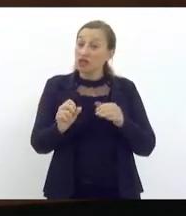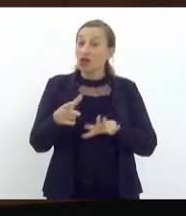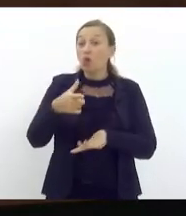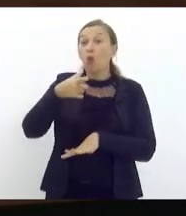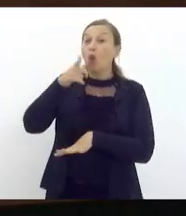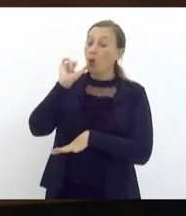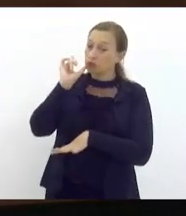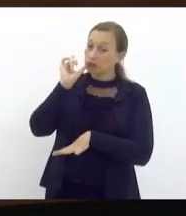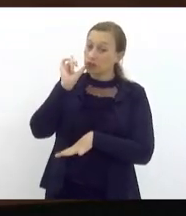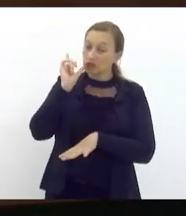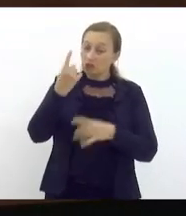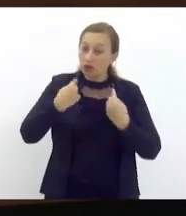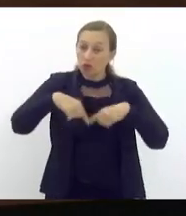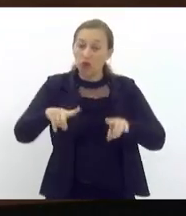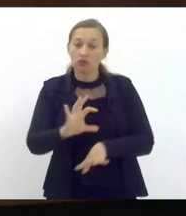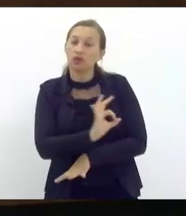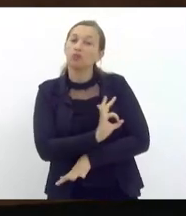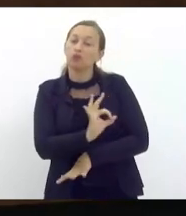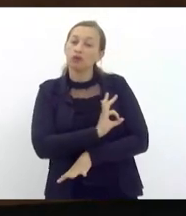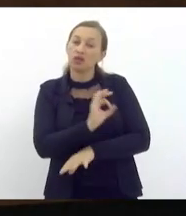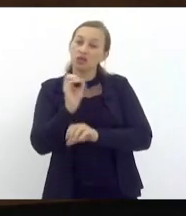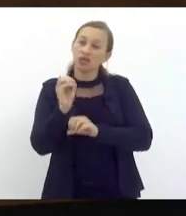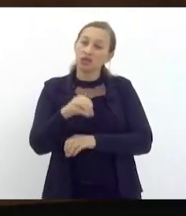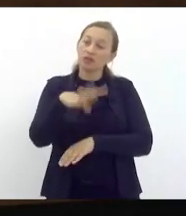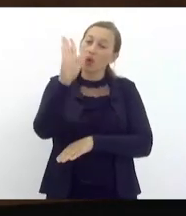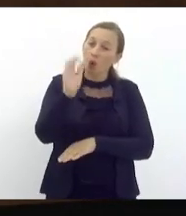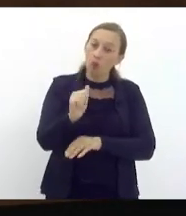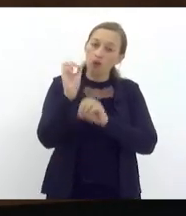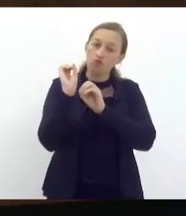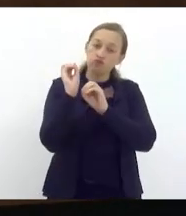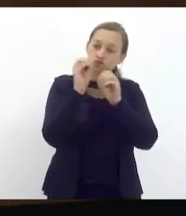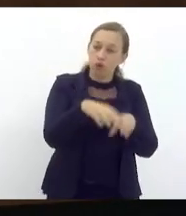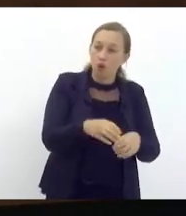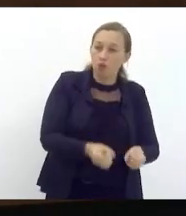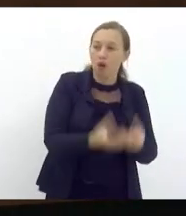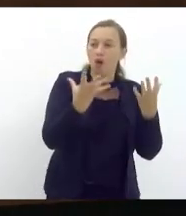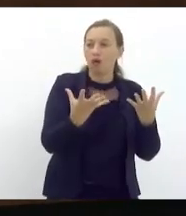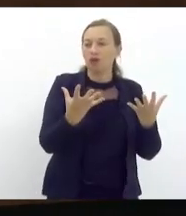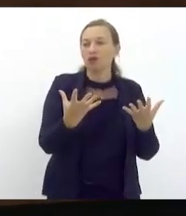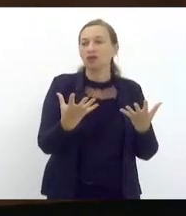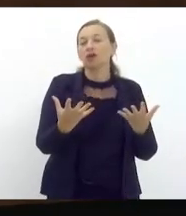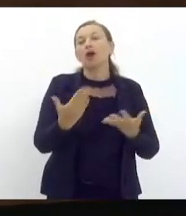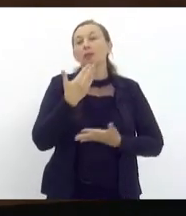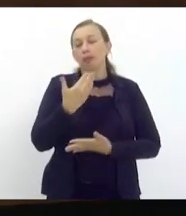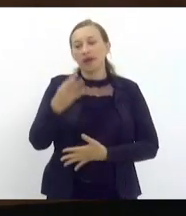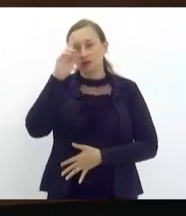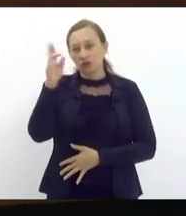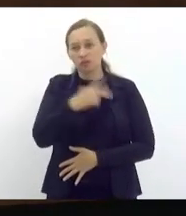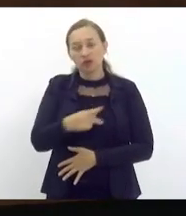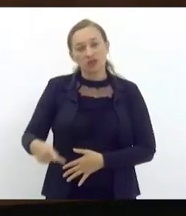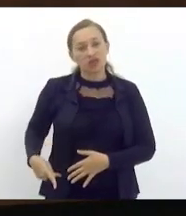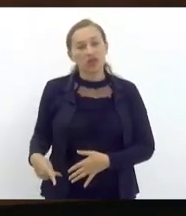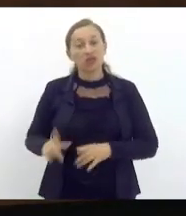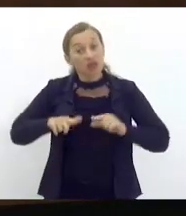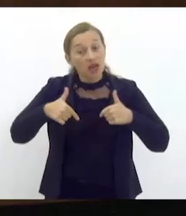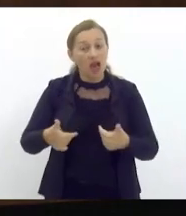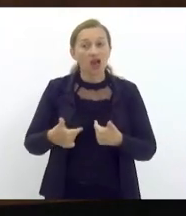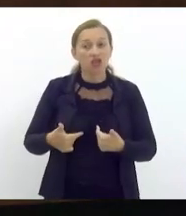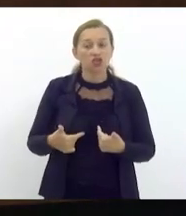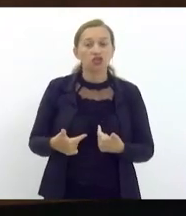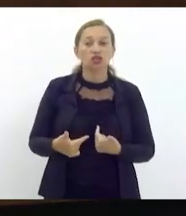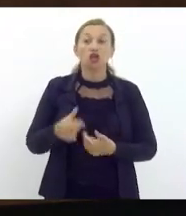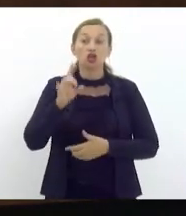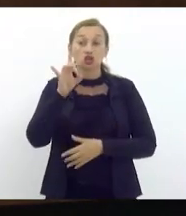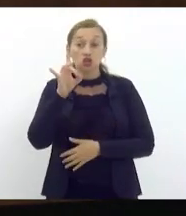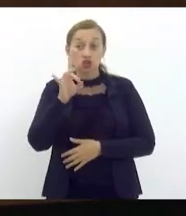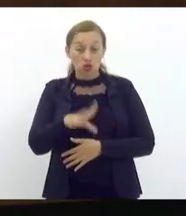peço a vossa excelência com todo respeito que tome as providências porque ao meu ver só cabe